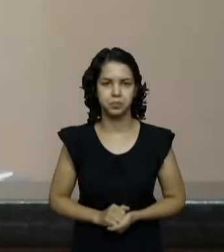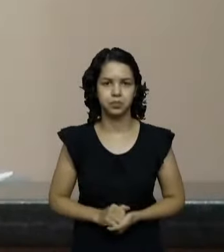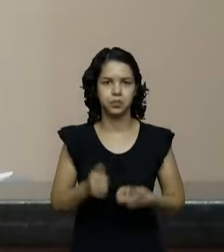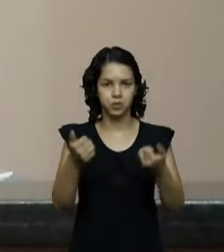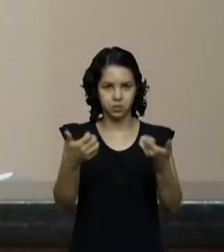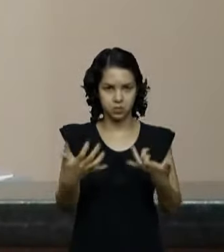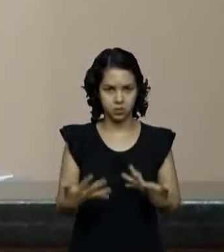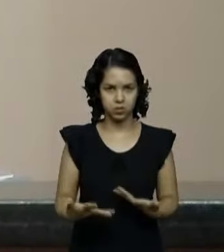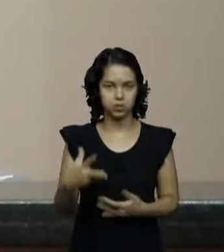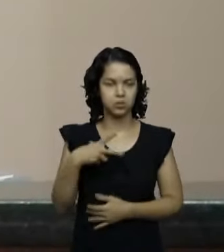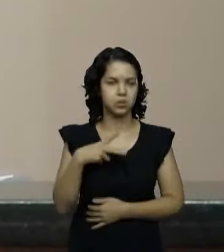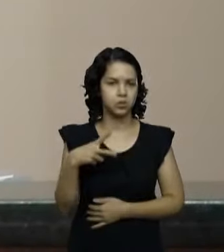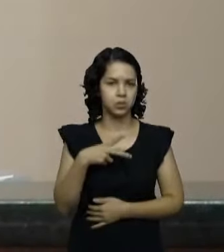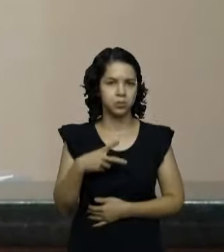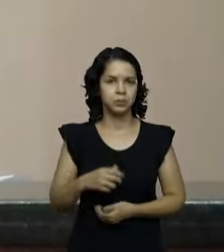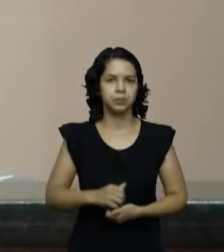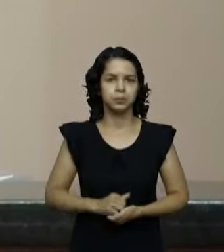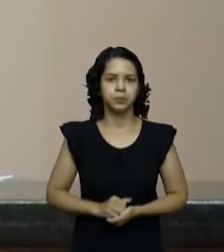Explicações pessoais.